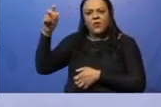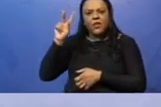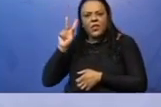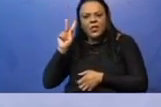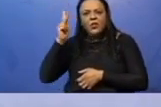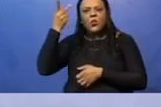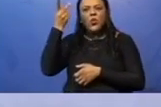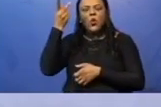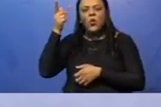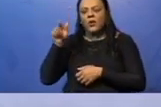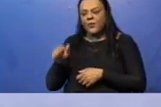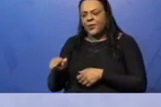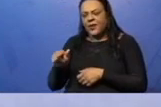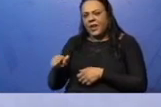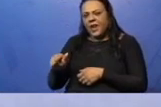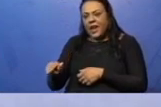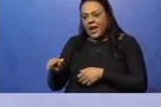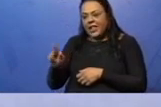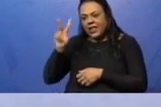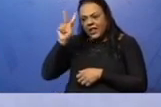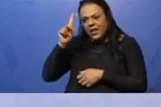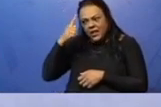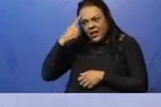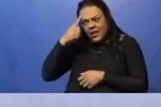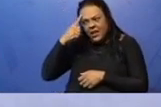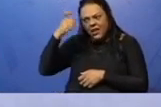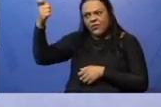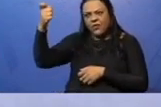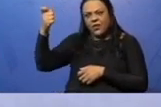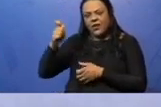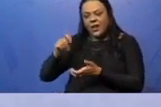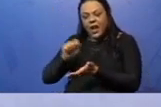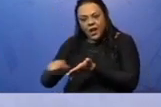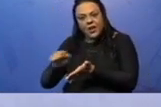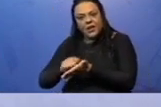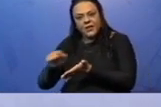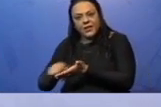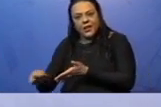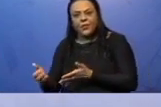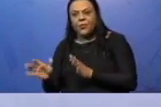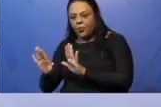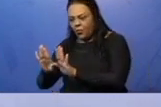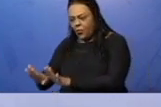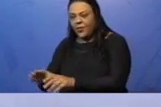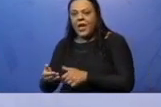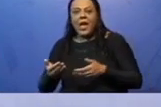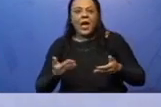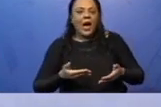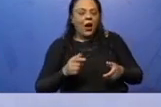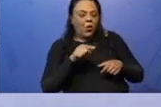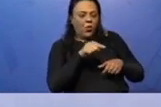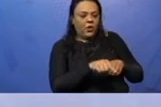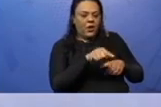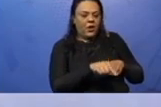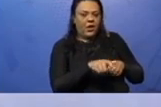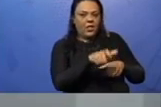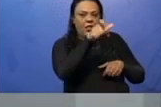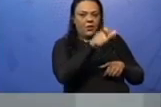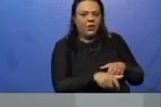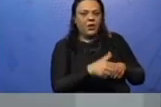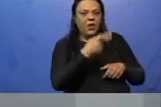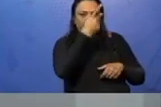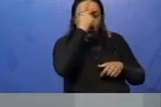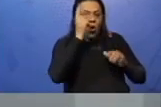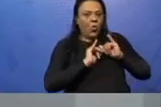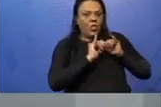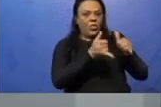de inventar, ele vai lá e ele escreve a história. Já o narrador é uma invenção do